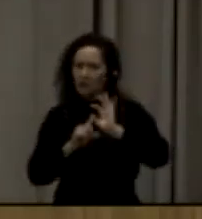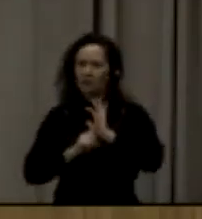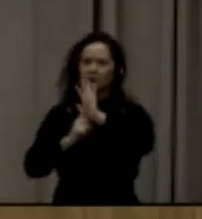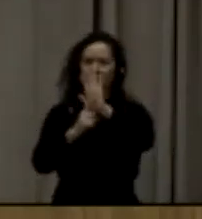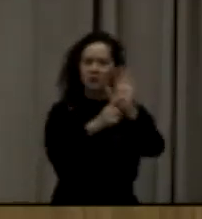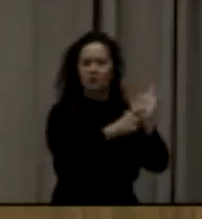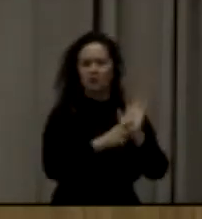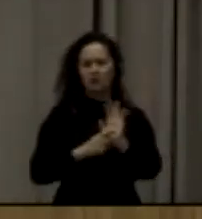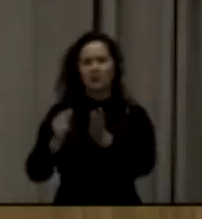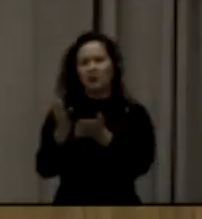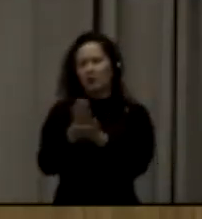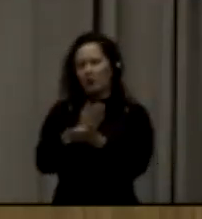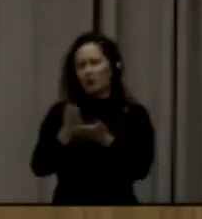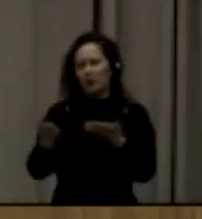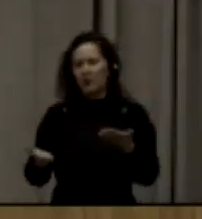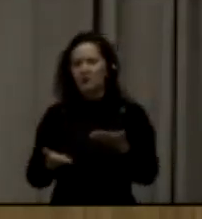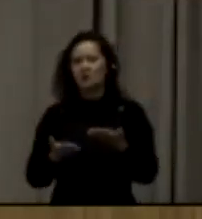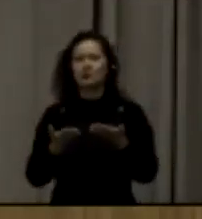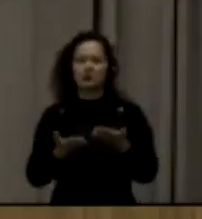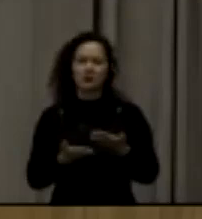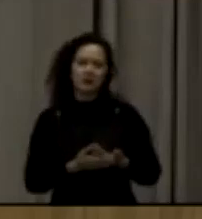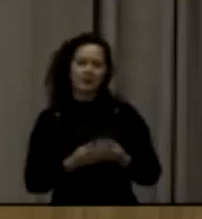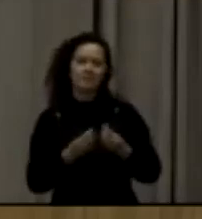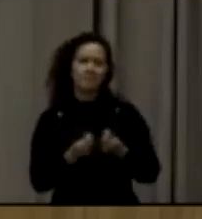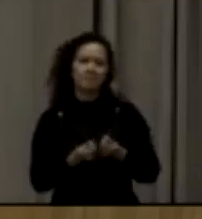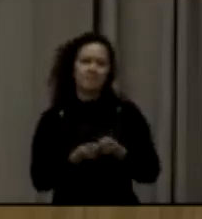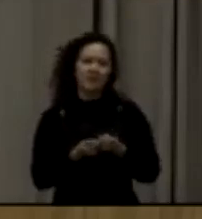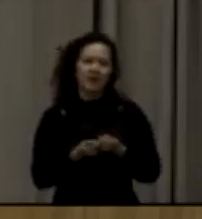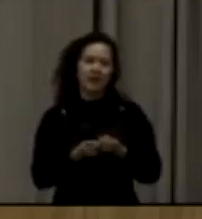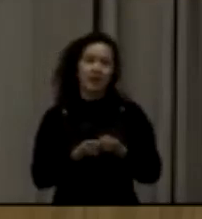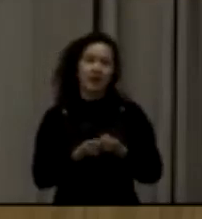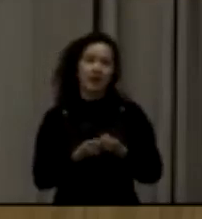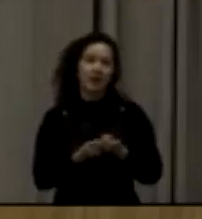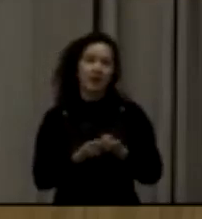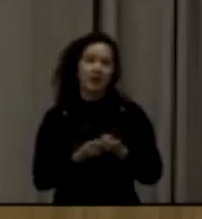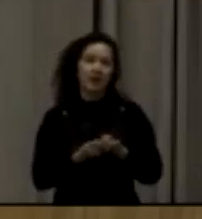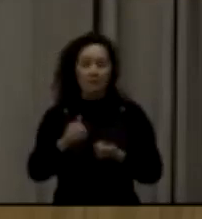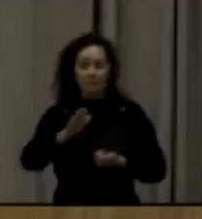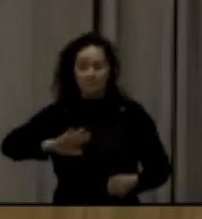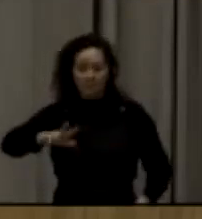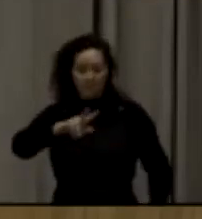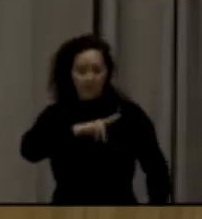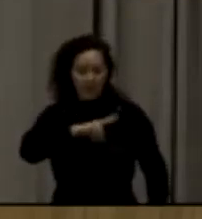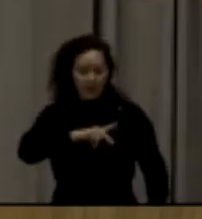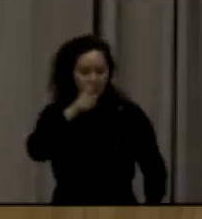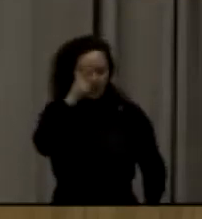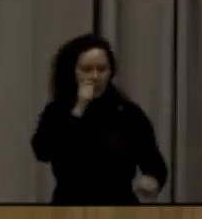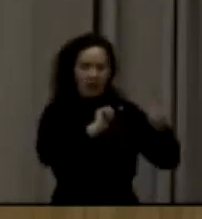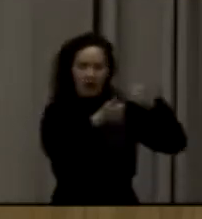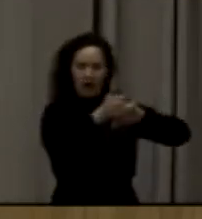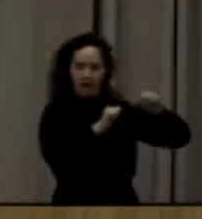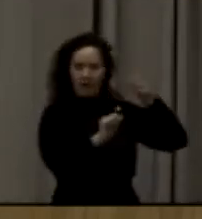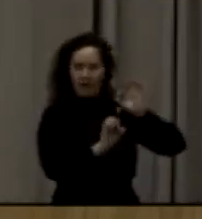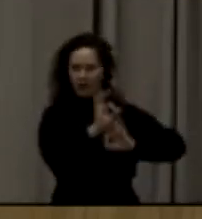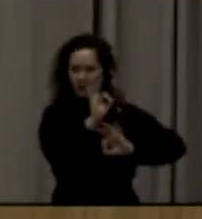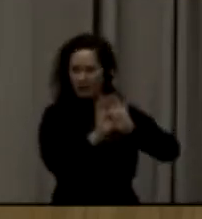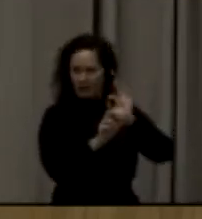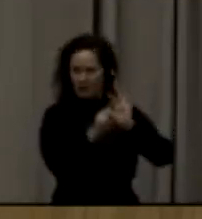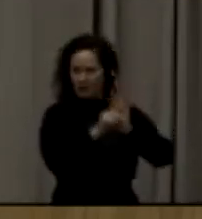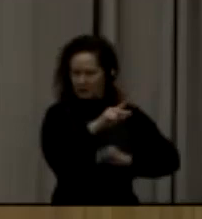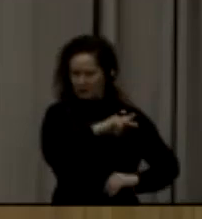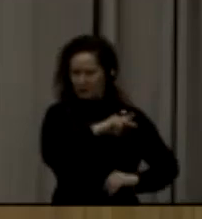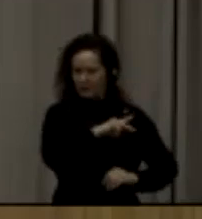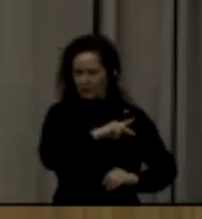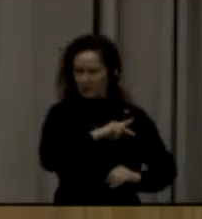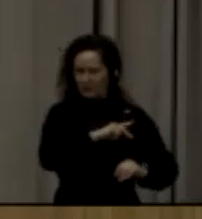trazer alguns níveis de habilitação para os níveis privados, para poderem avaliar as lógicas